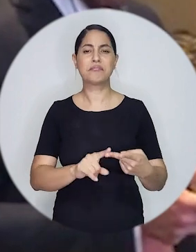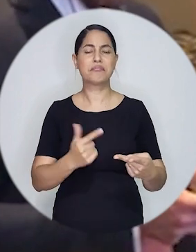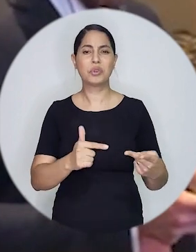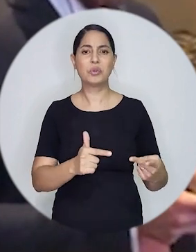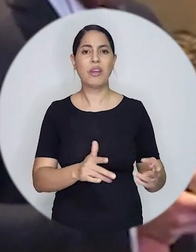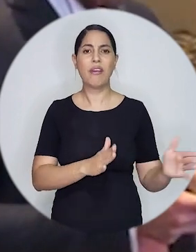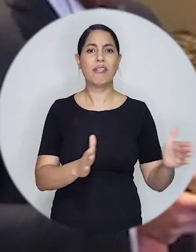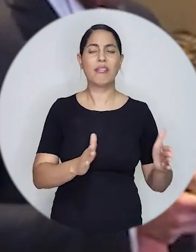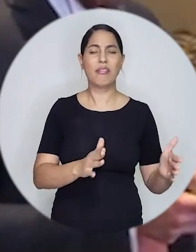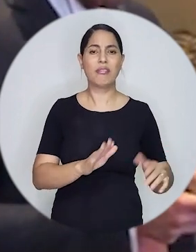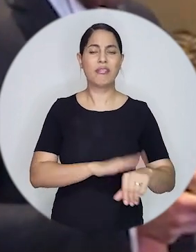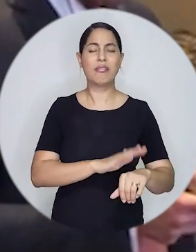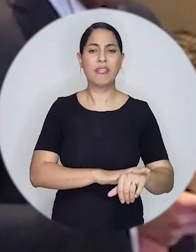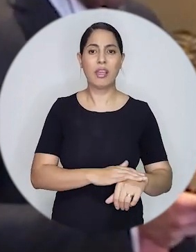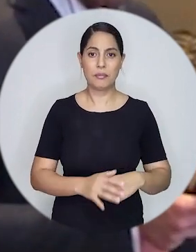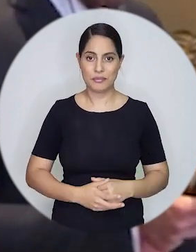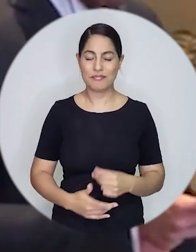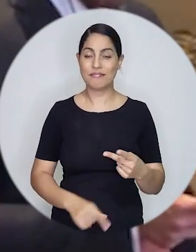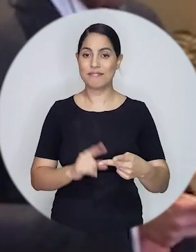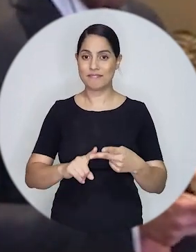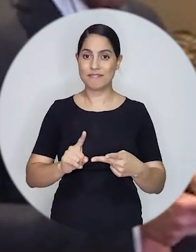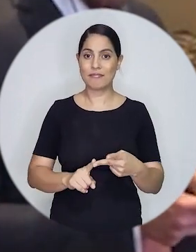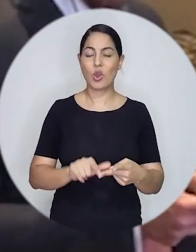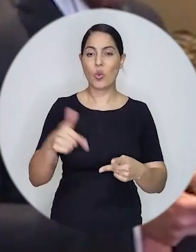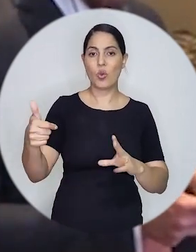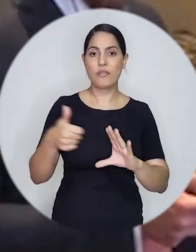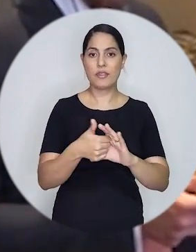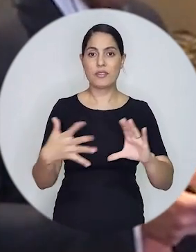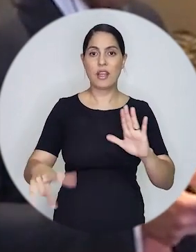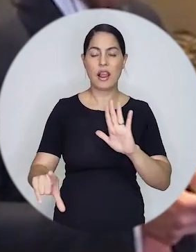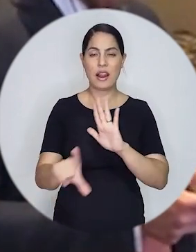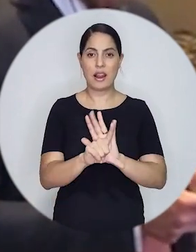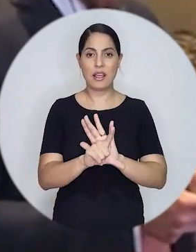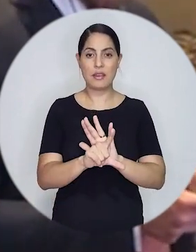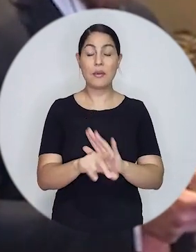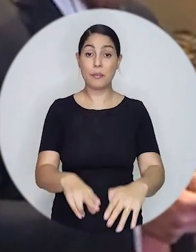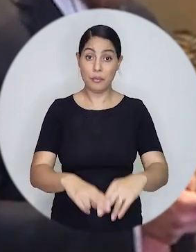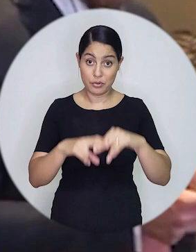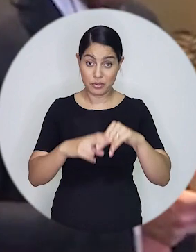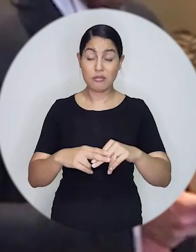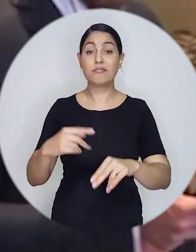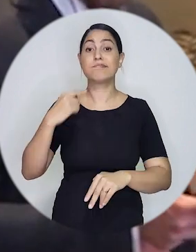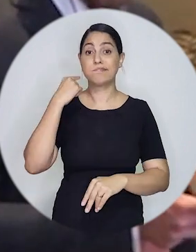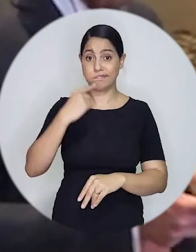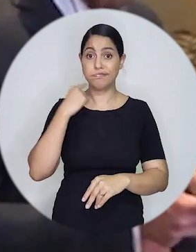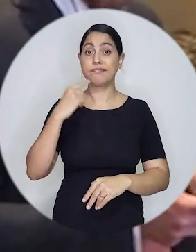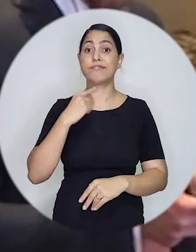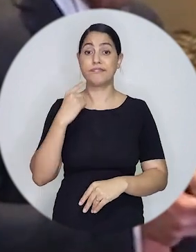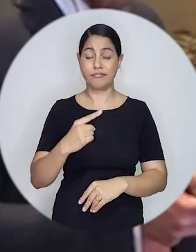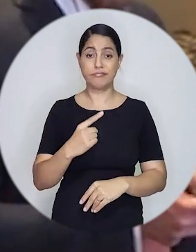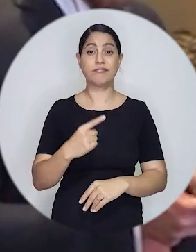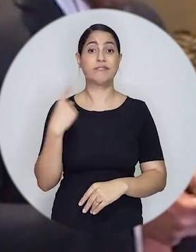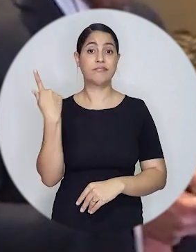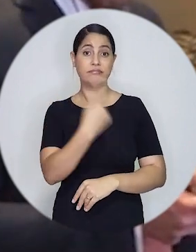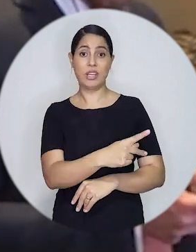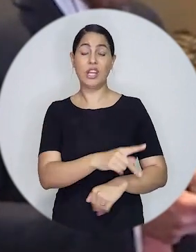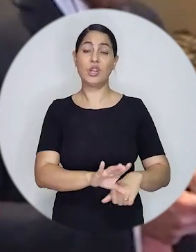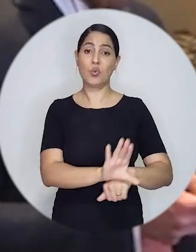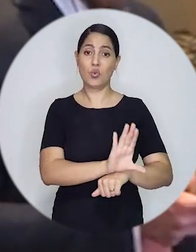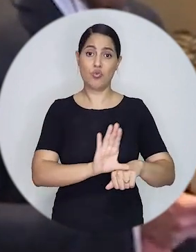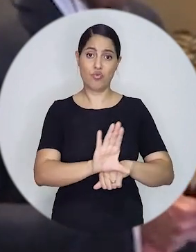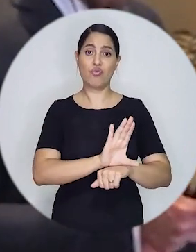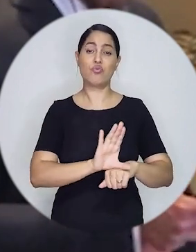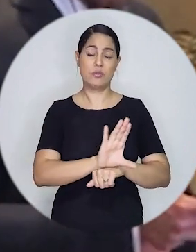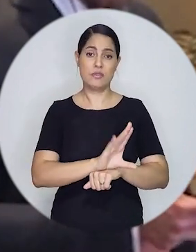A própria acusação, quando formalizada, muitas vezes não preenche os critérios exigidos por lei, e aí entra o advogado, fazendo valer